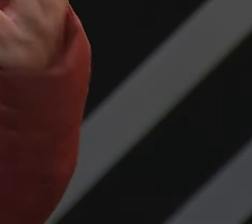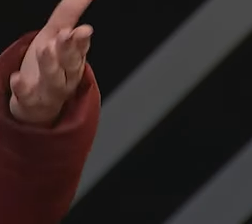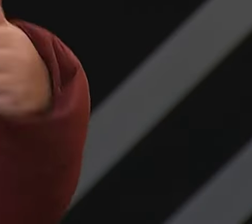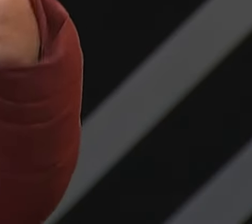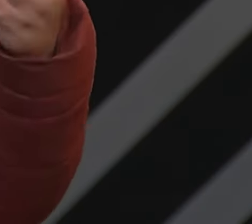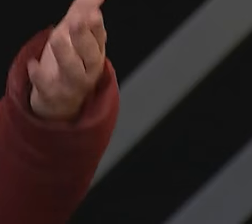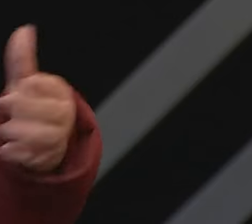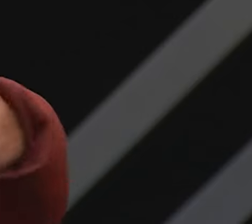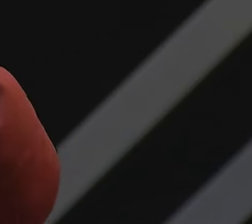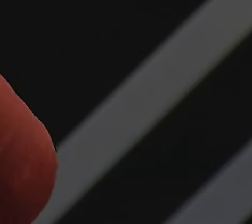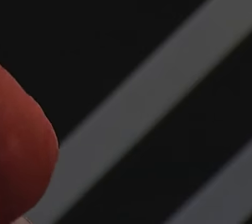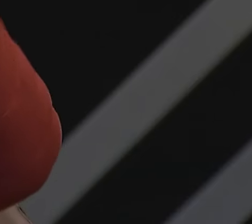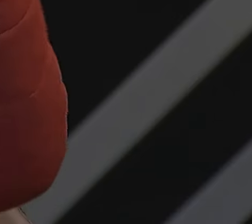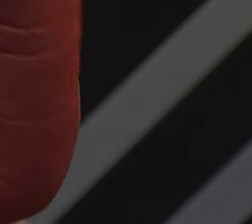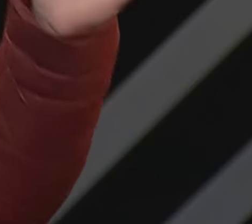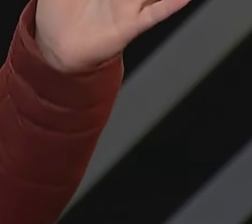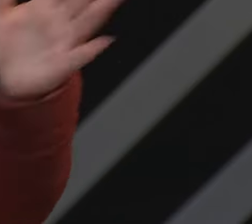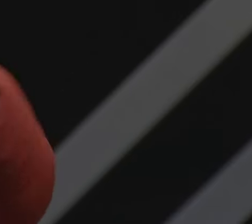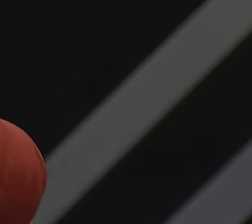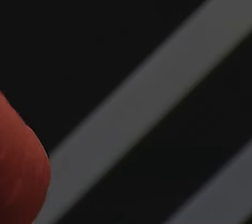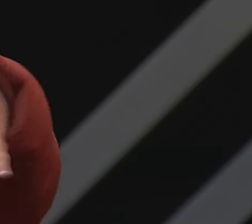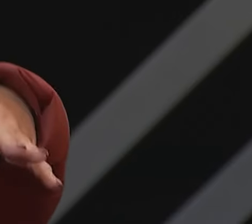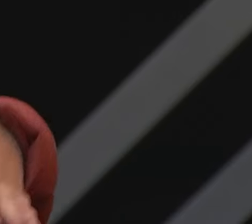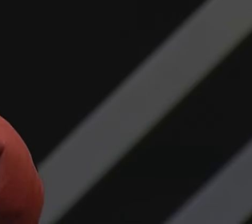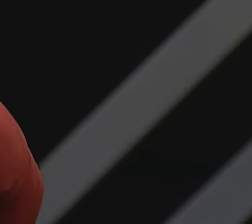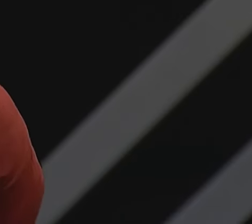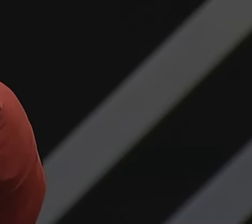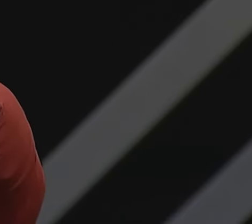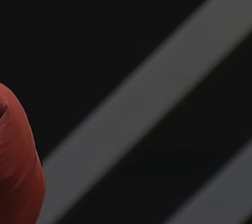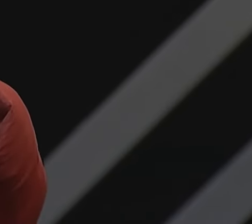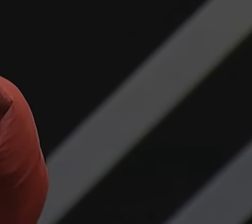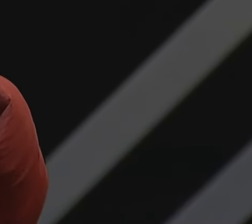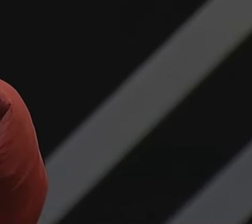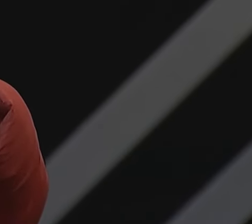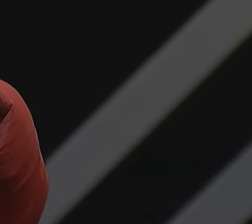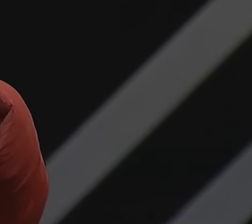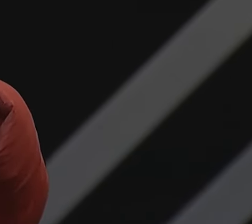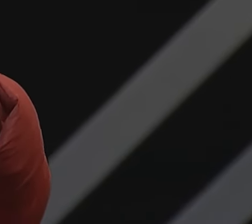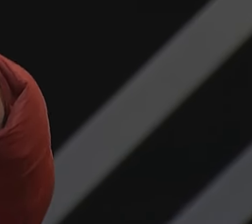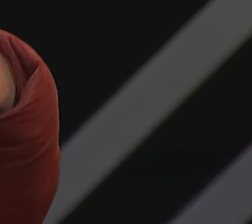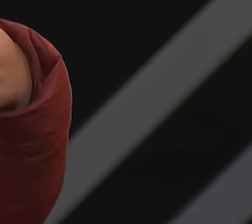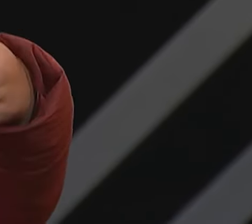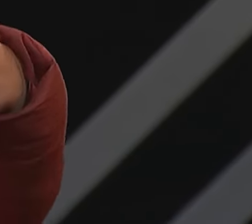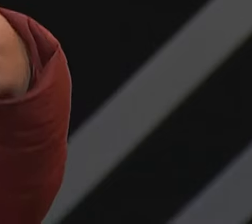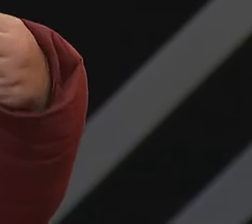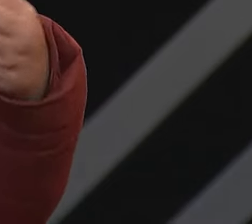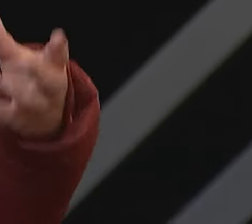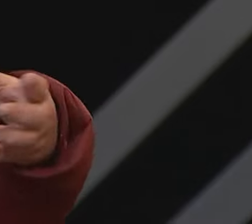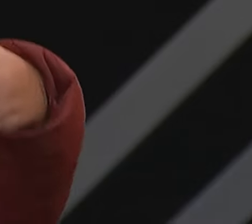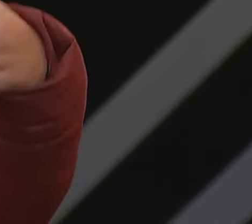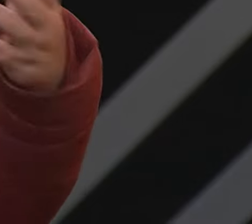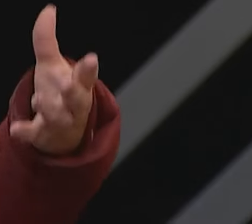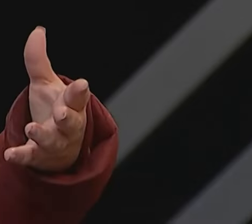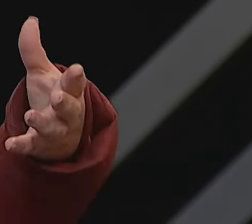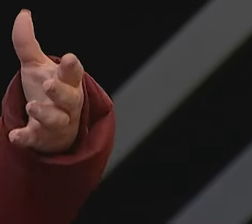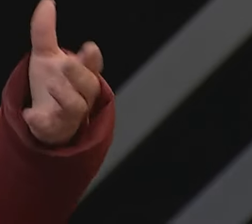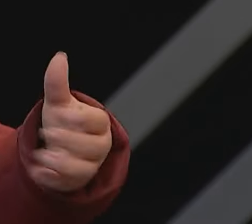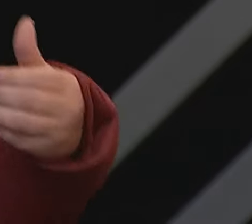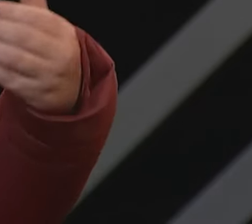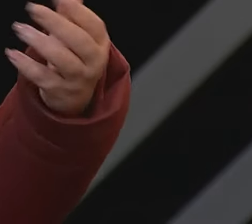tinha, né, o Rian pequeno, eu tinha passado por toda a questão da maternidade, eu comecei a analisar o quanto era sofrido para uma